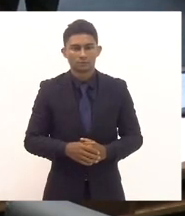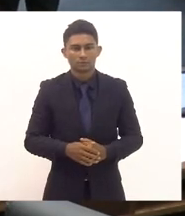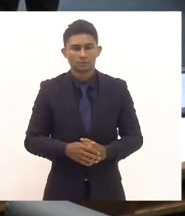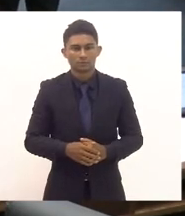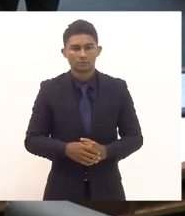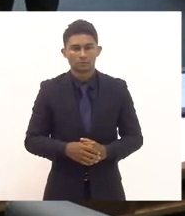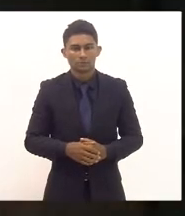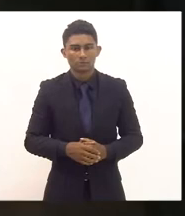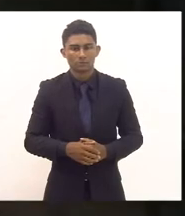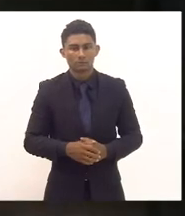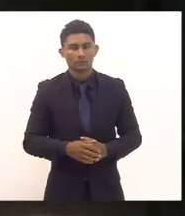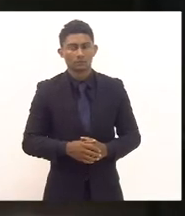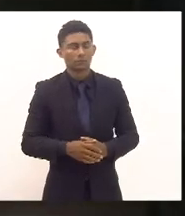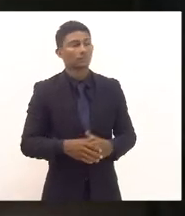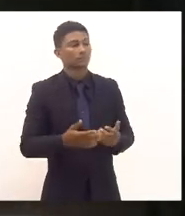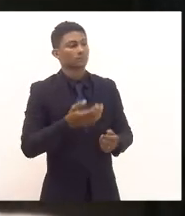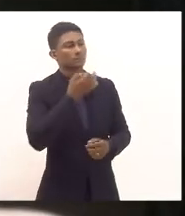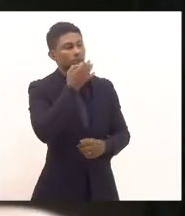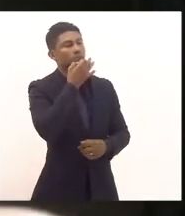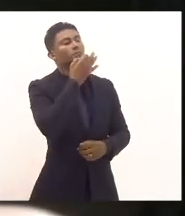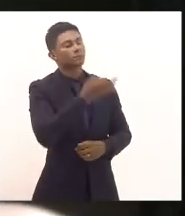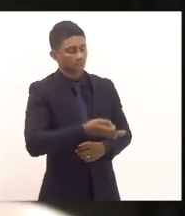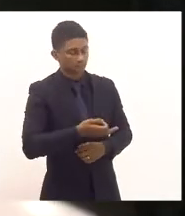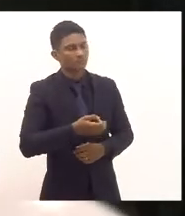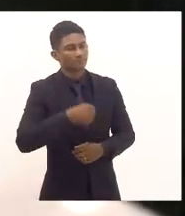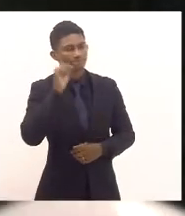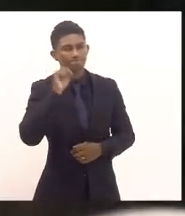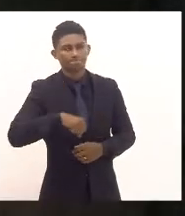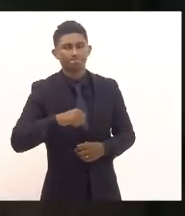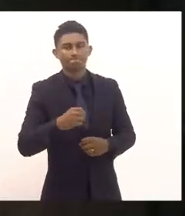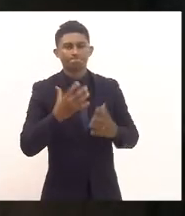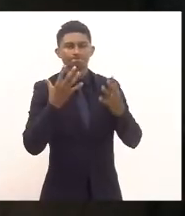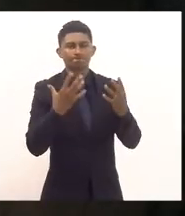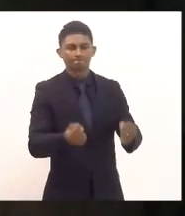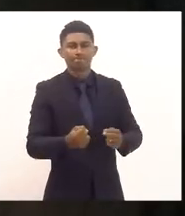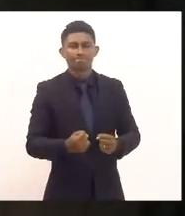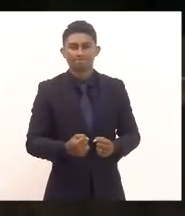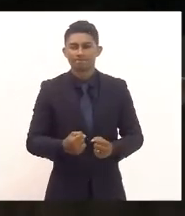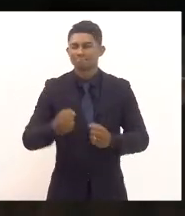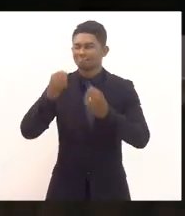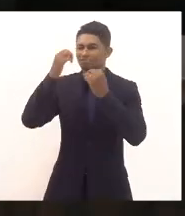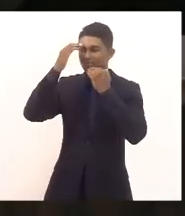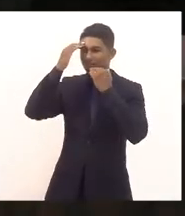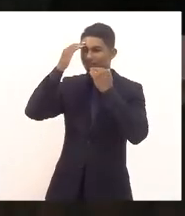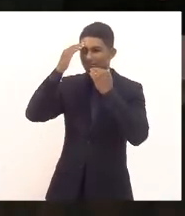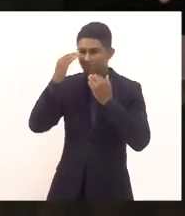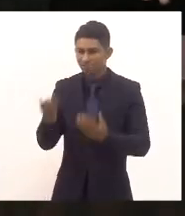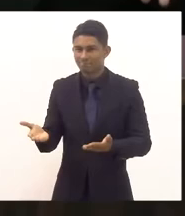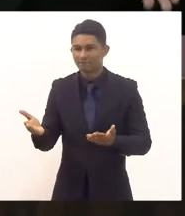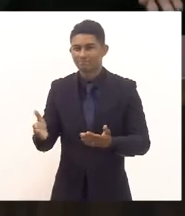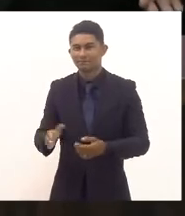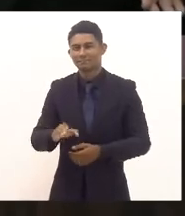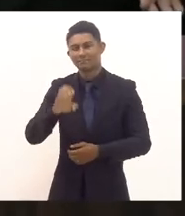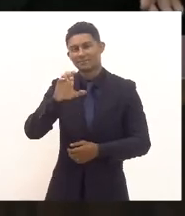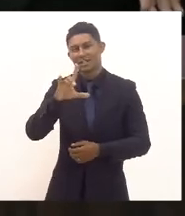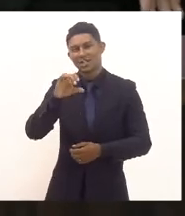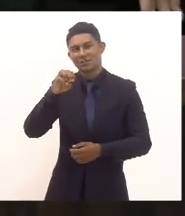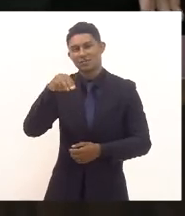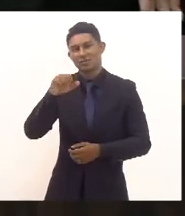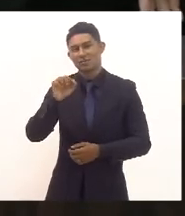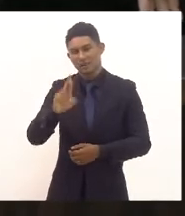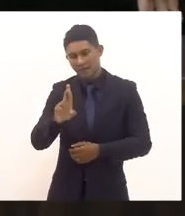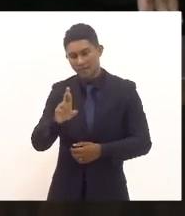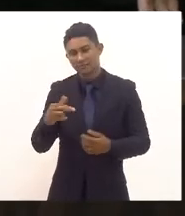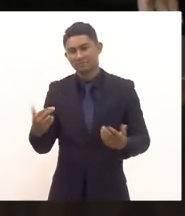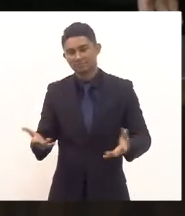o Paris e é favorável Presidente Muito obrigado Deputado Aliomar pela